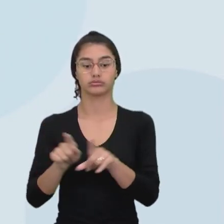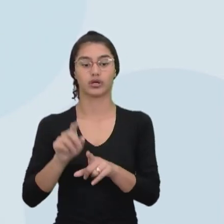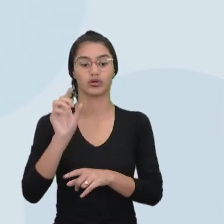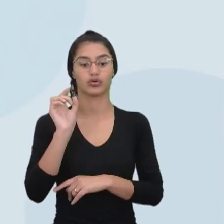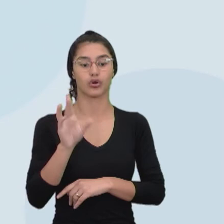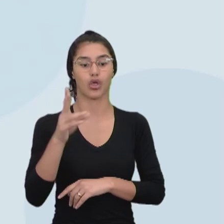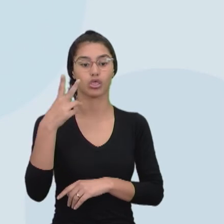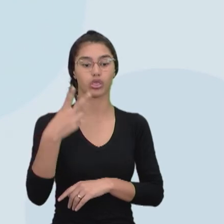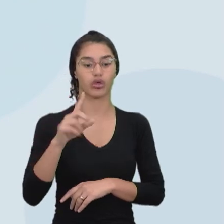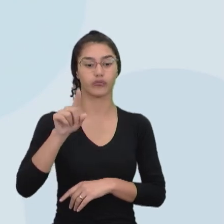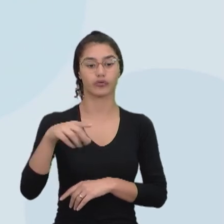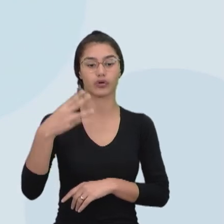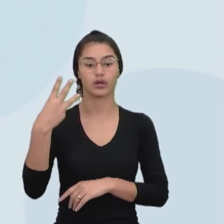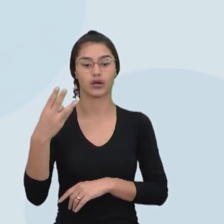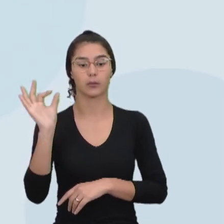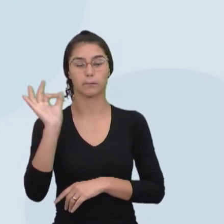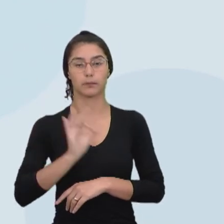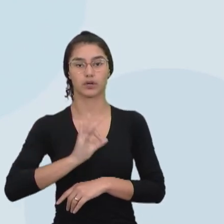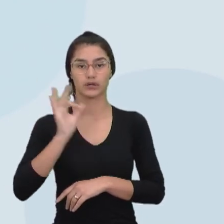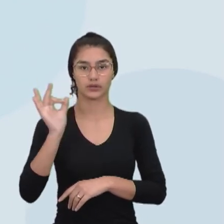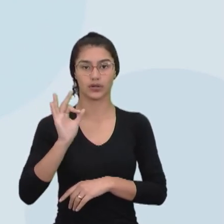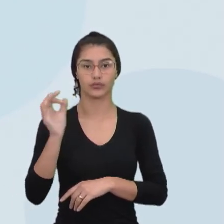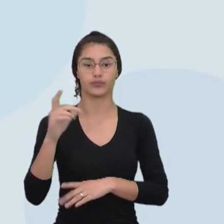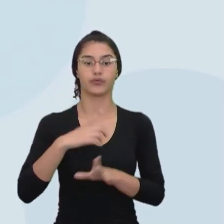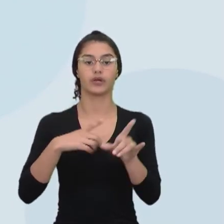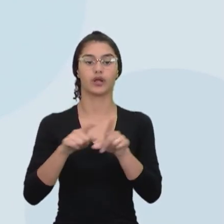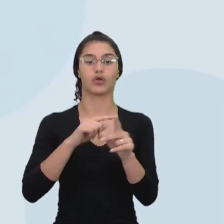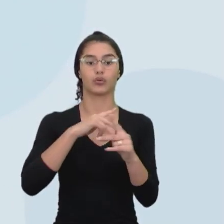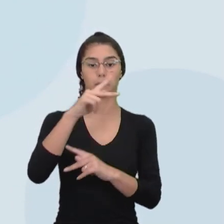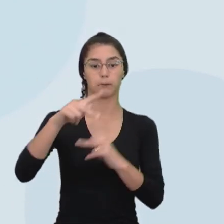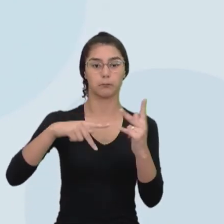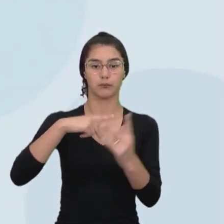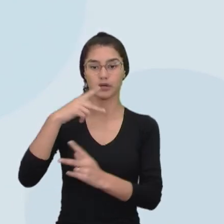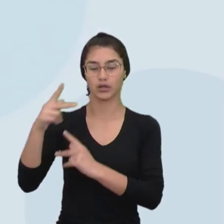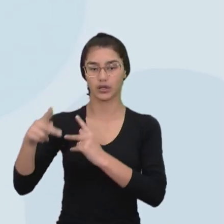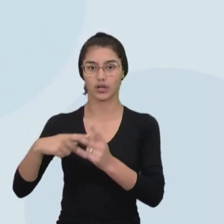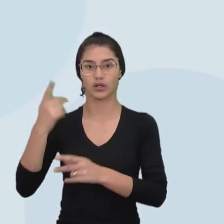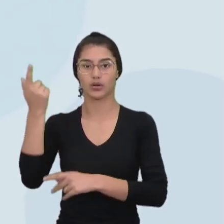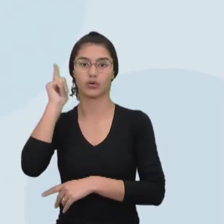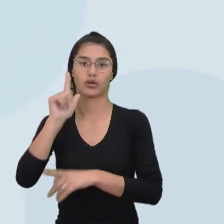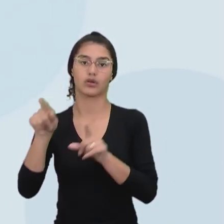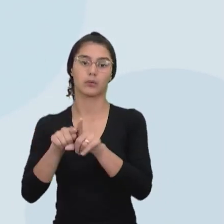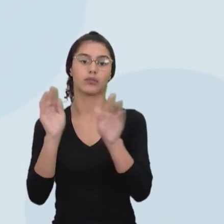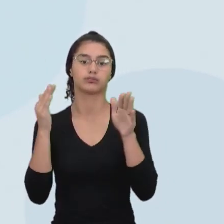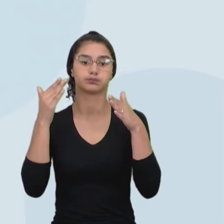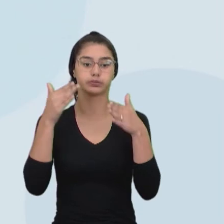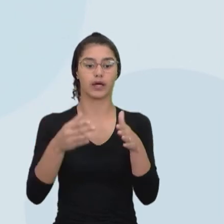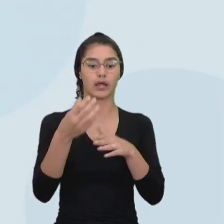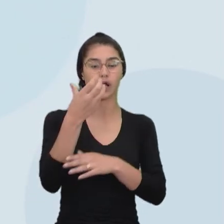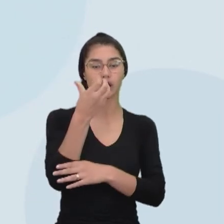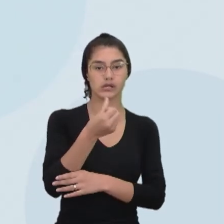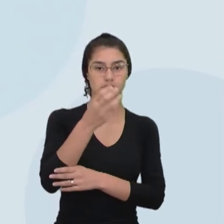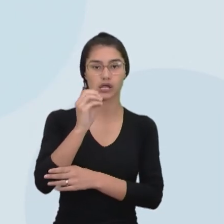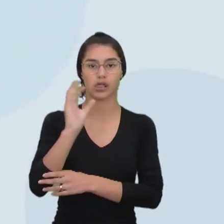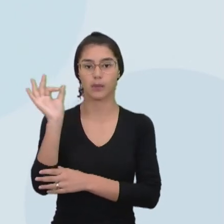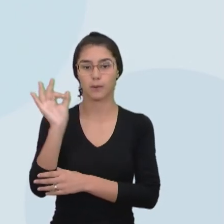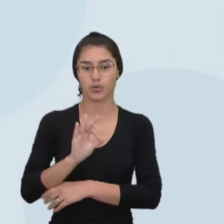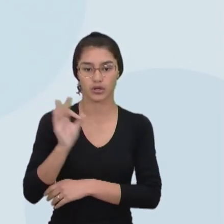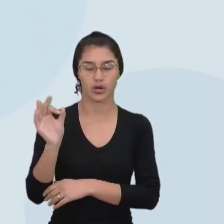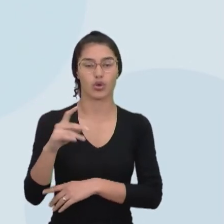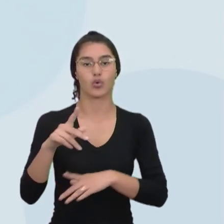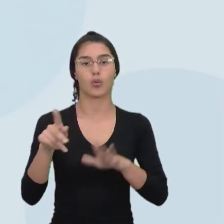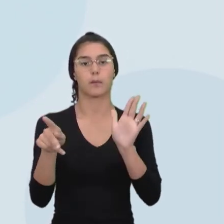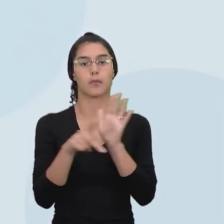apenas 2,3% da superfície do planeta concentra cerca de 60% do